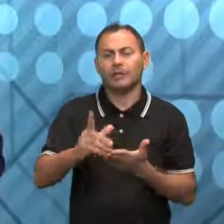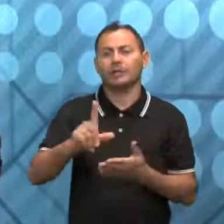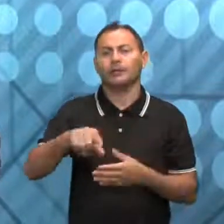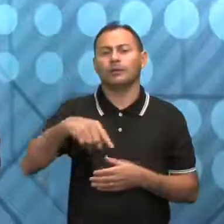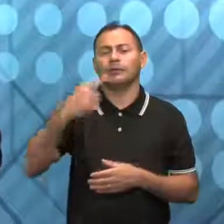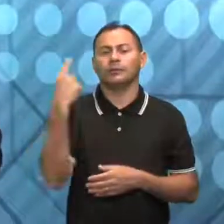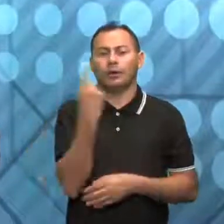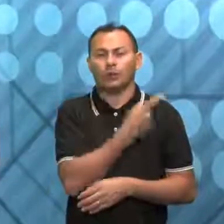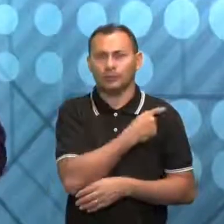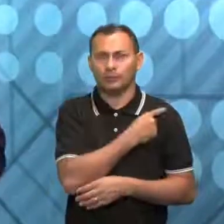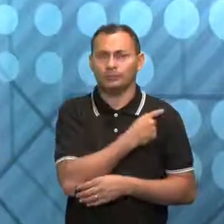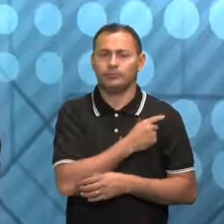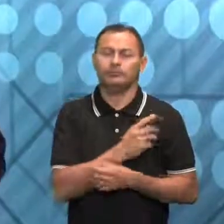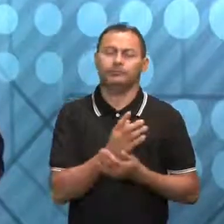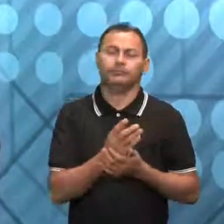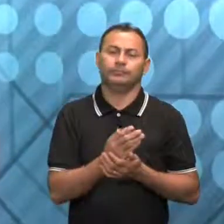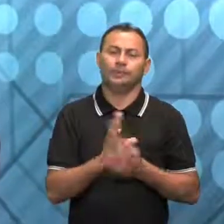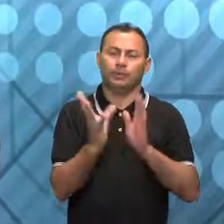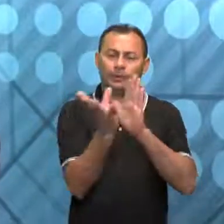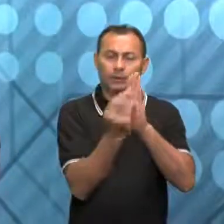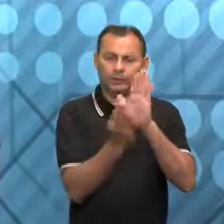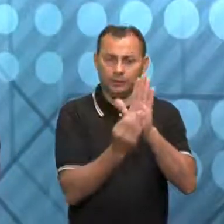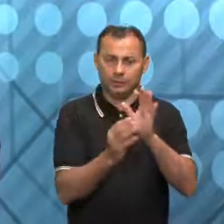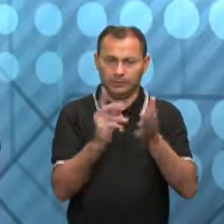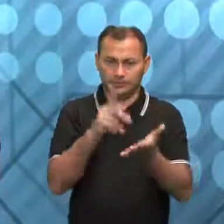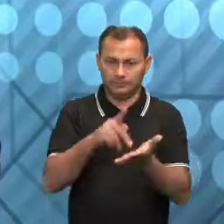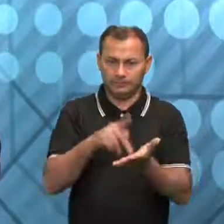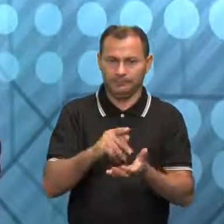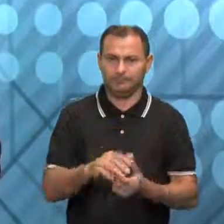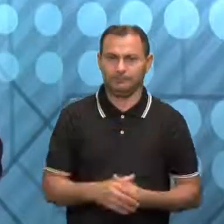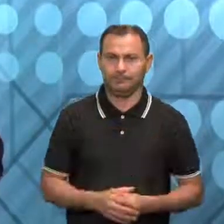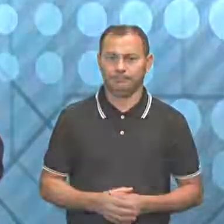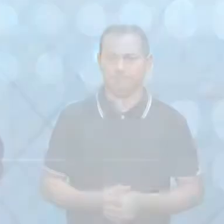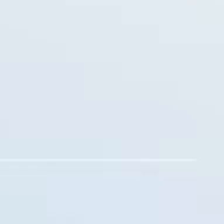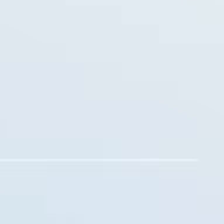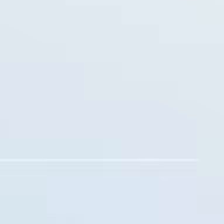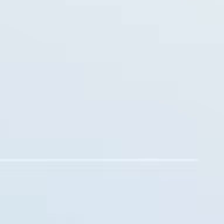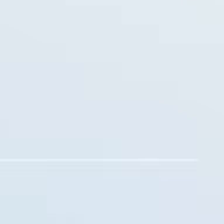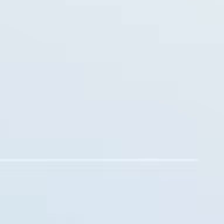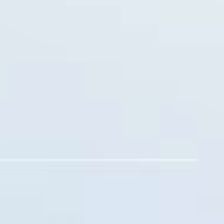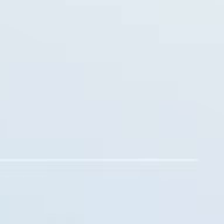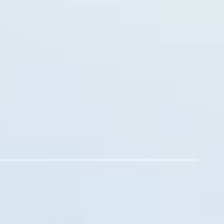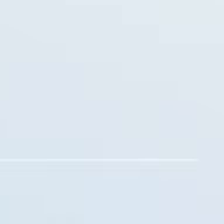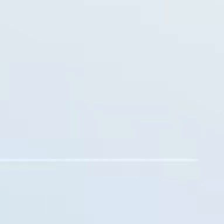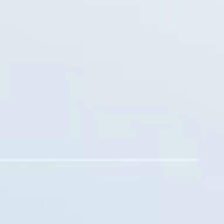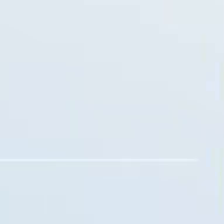então, nossos conteúdos de verdade.